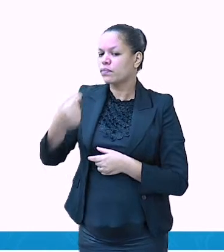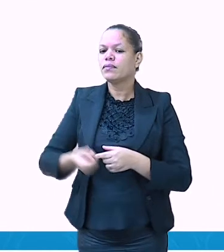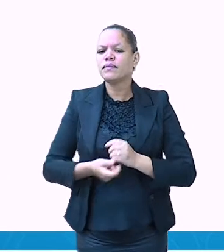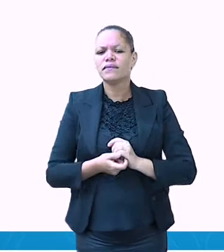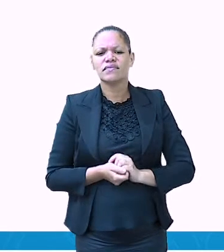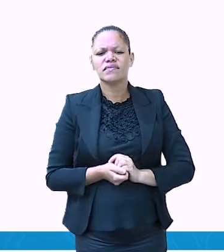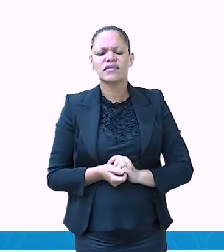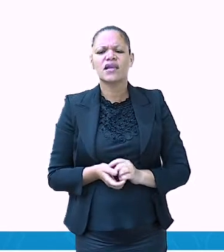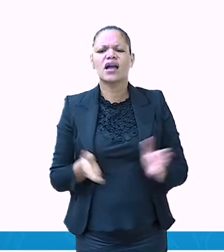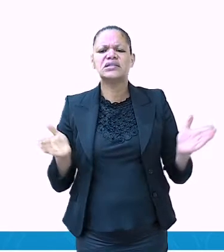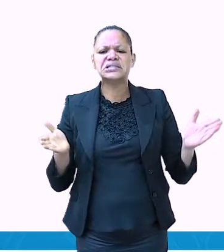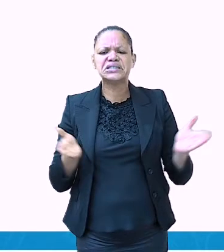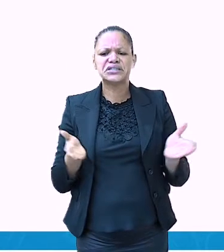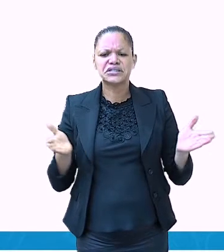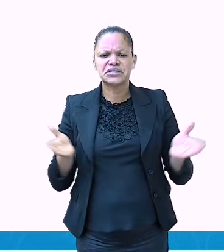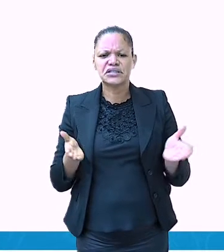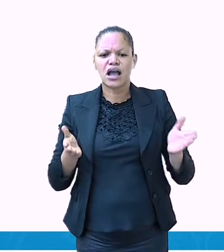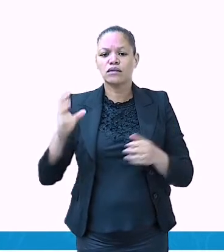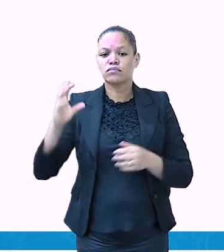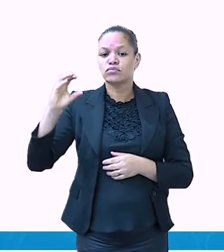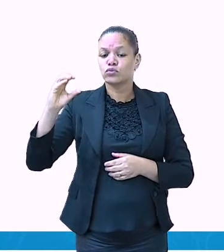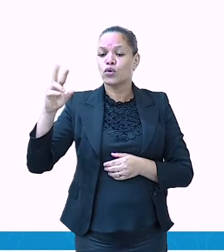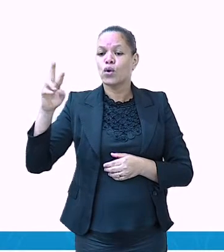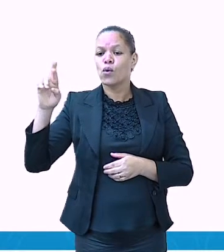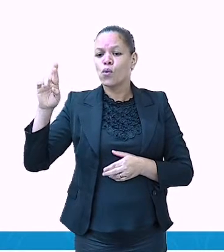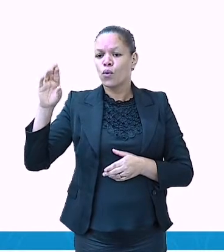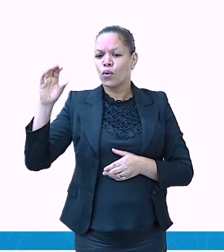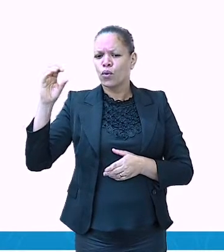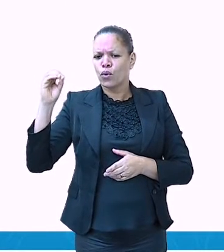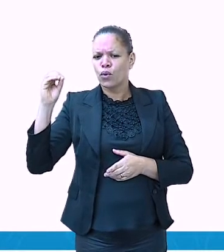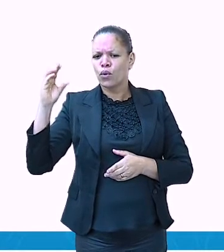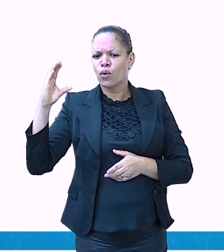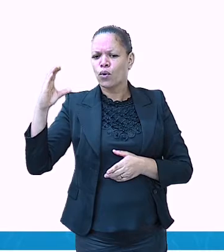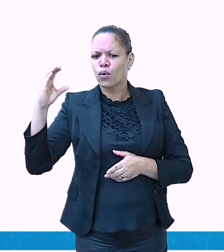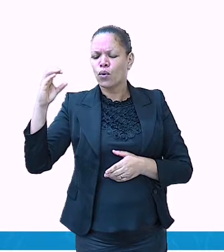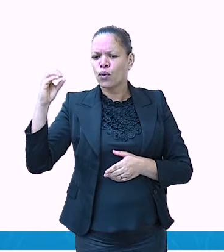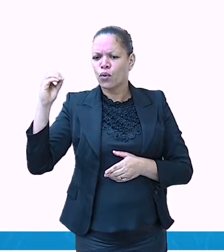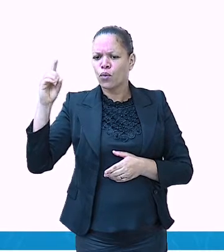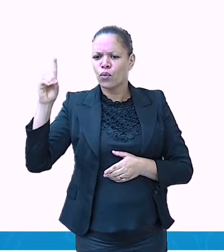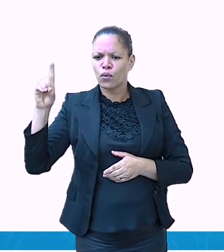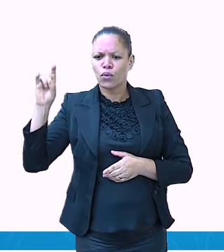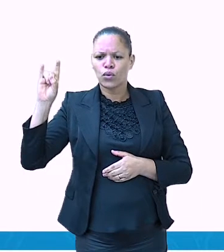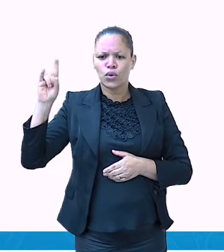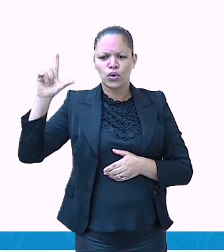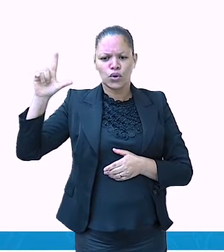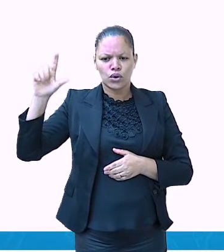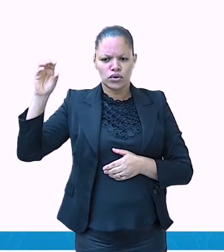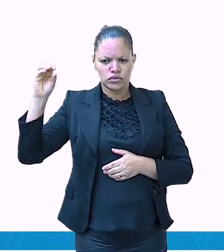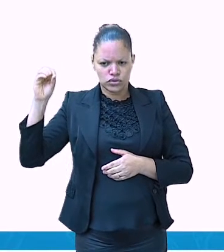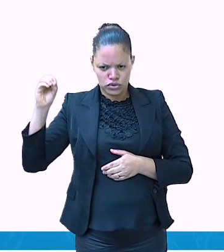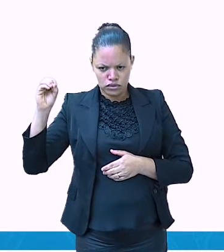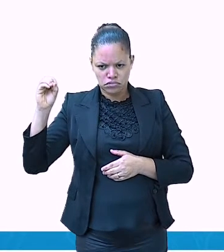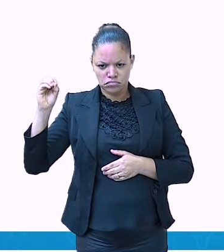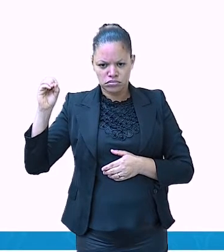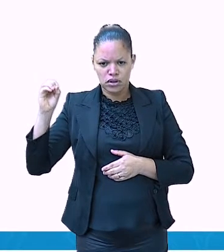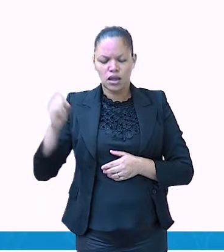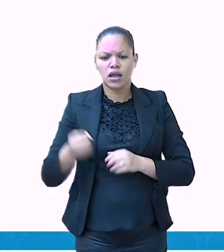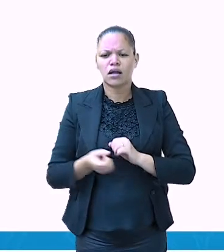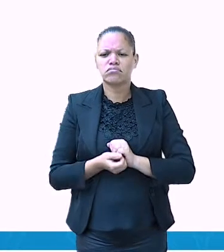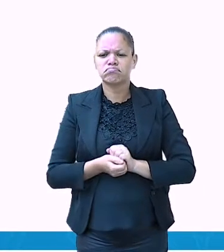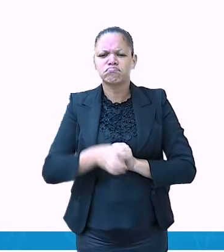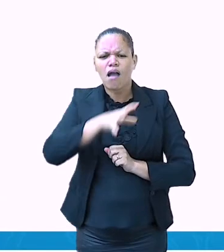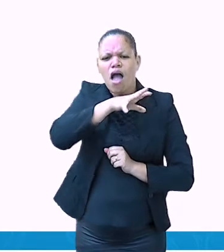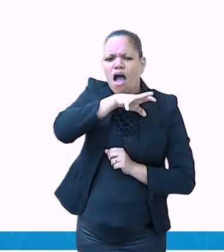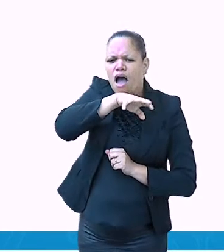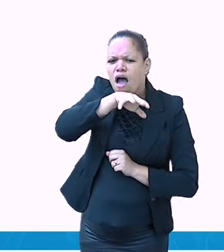Agora o crocodilo já é um animal muito grande. Observa, as patas